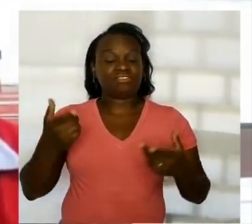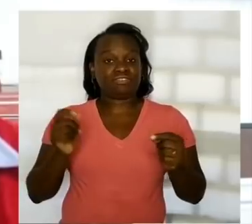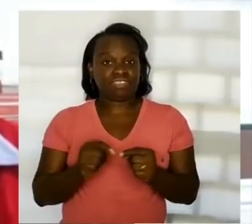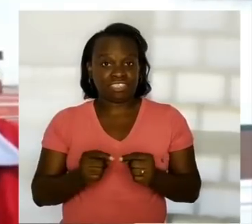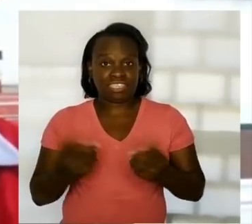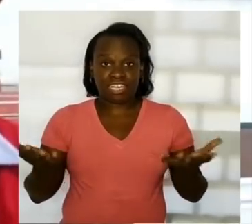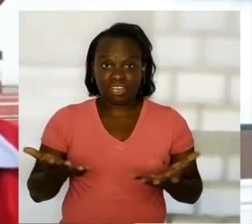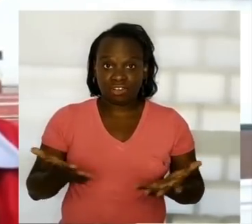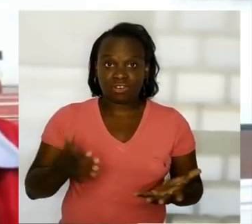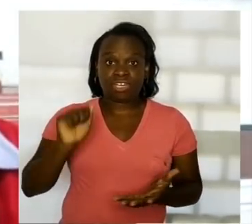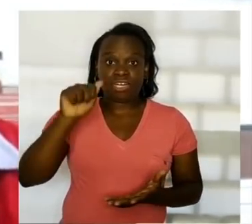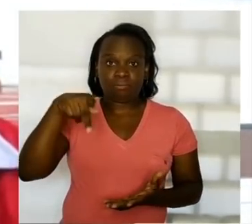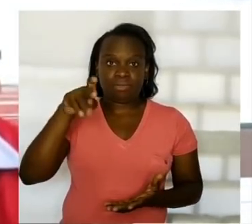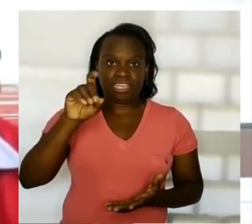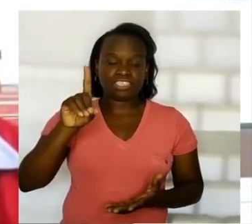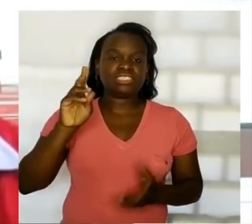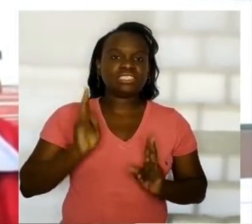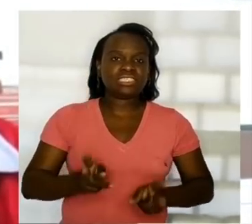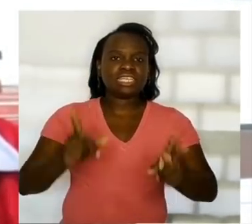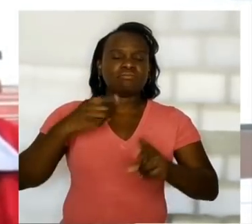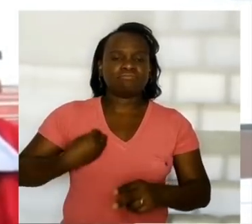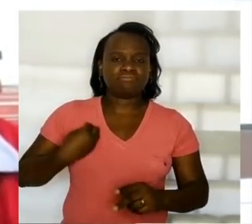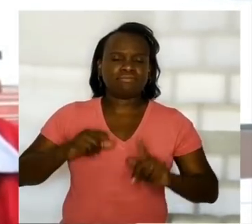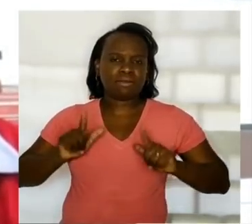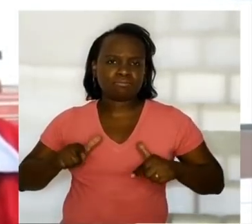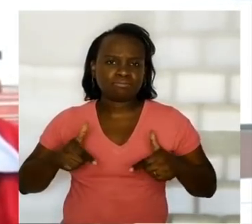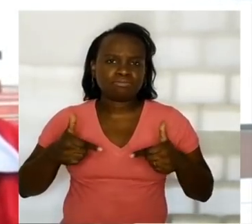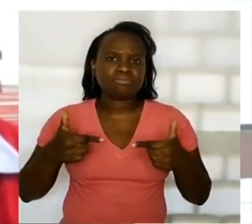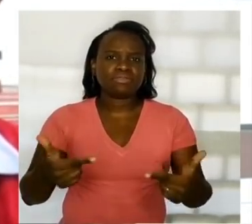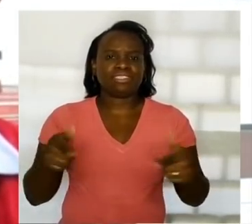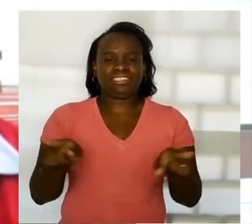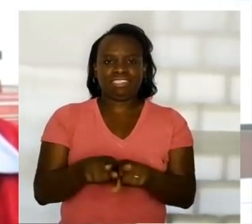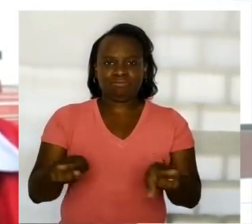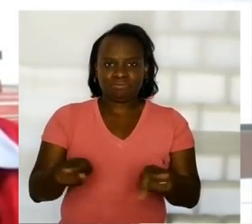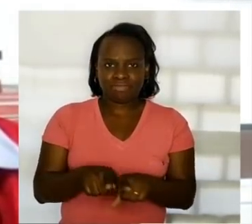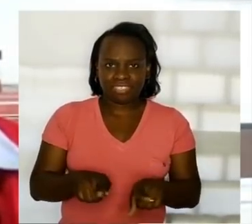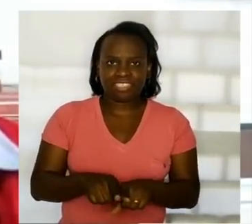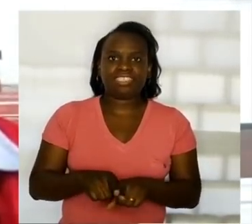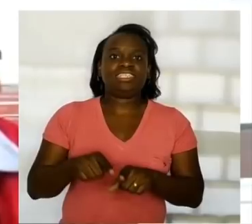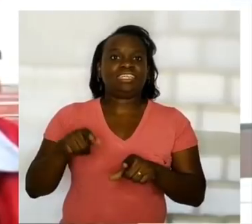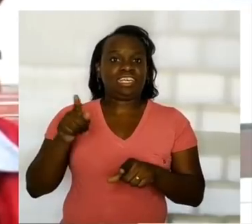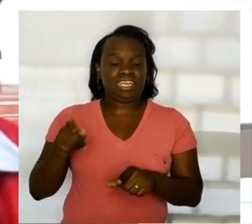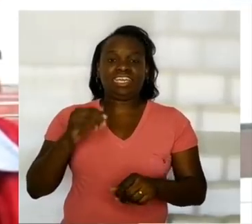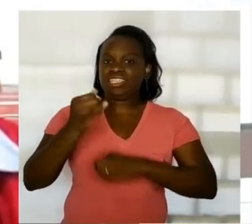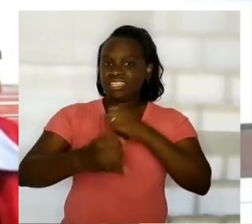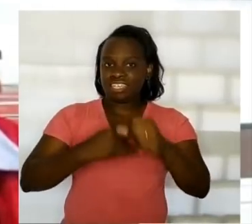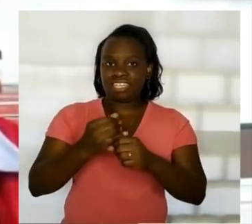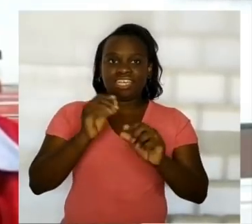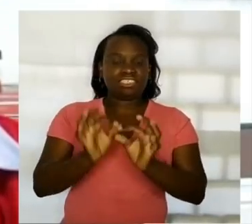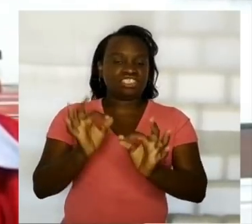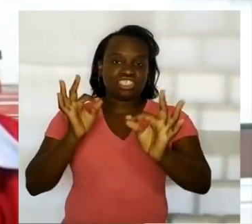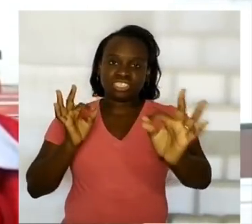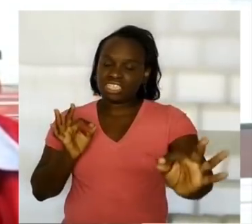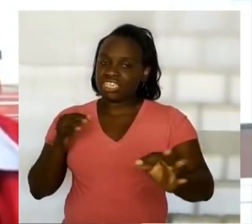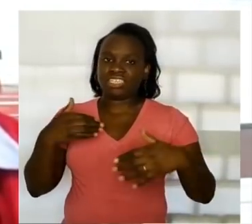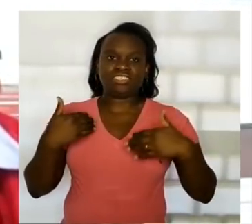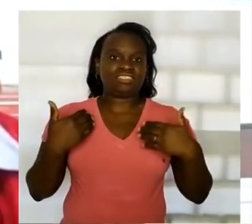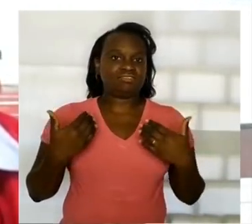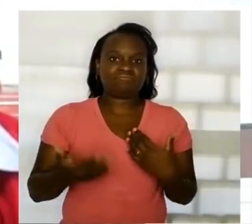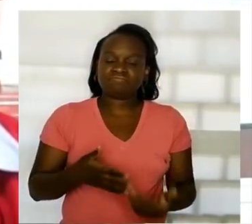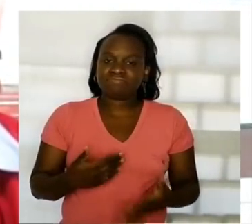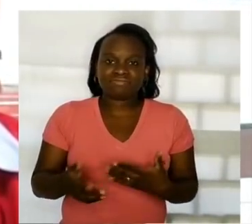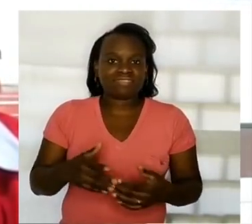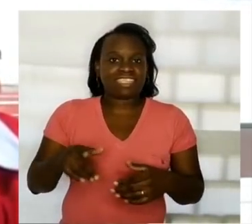2020, por fazerem a AMPED sempre presente e atuante também no modo